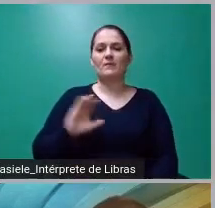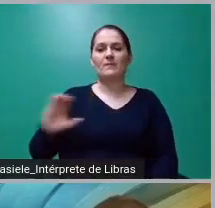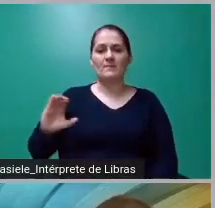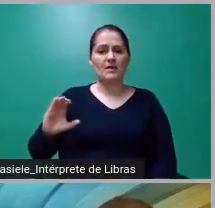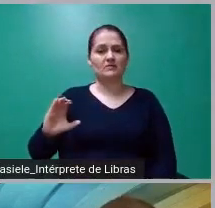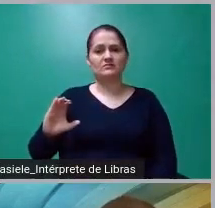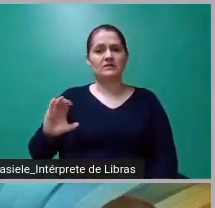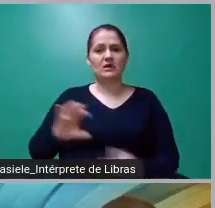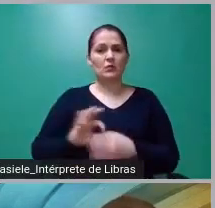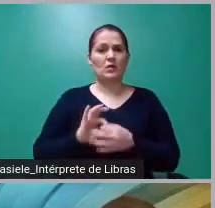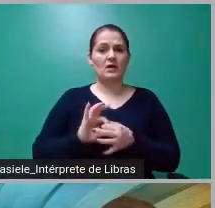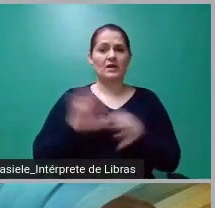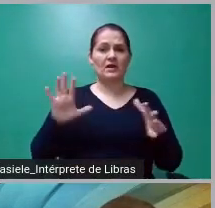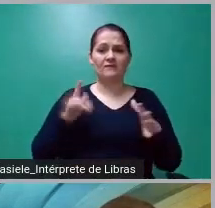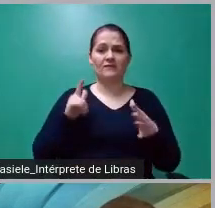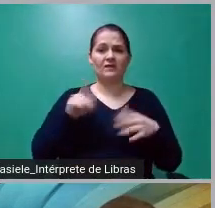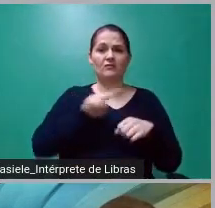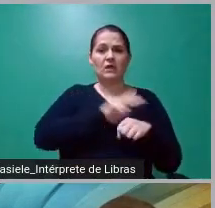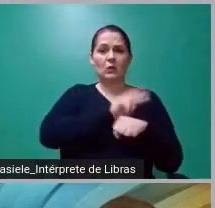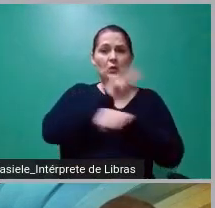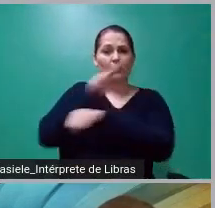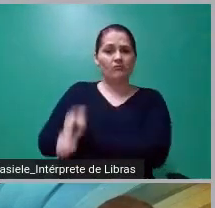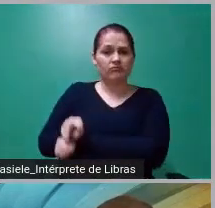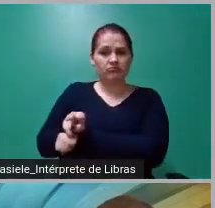livre, sem tutela, com poder